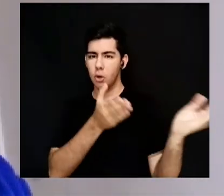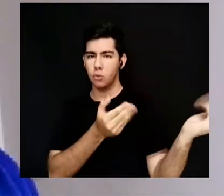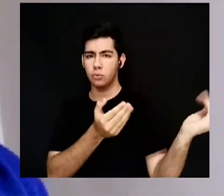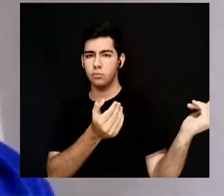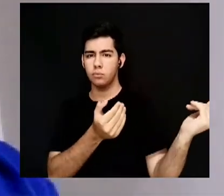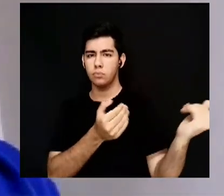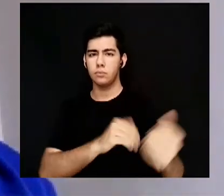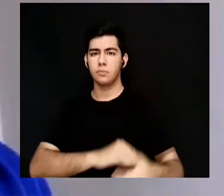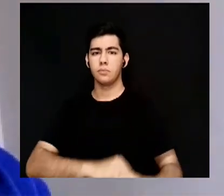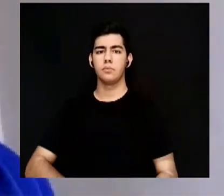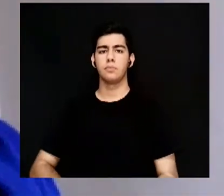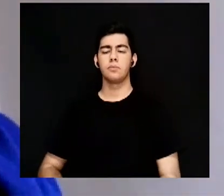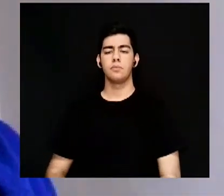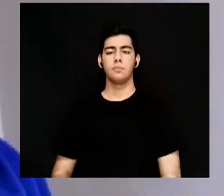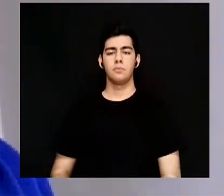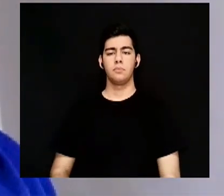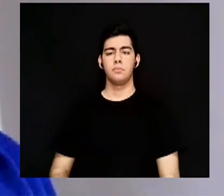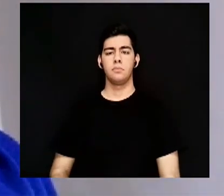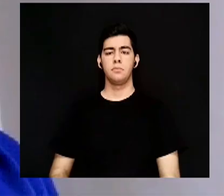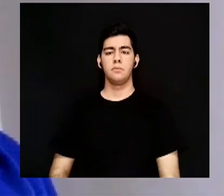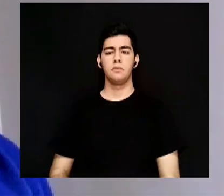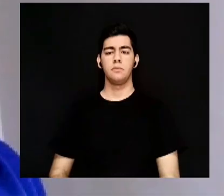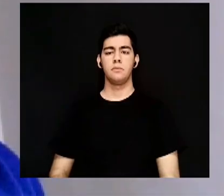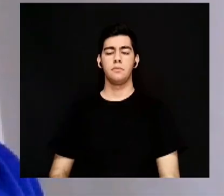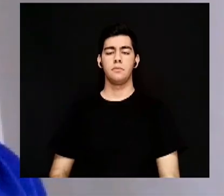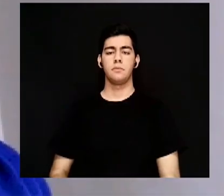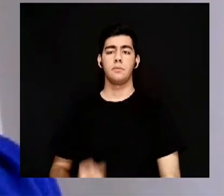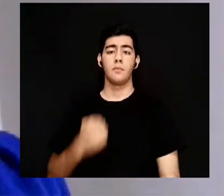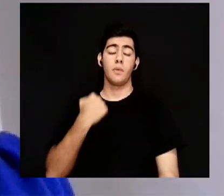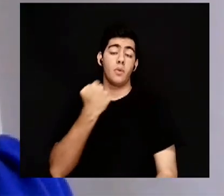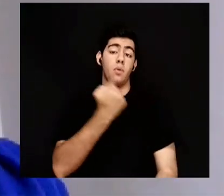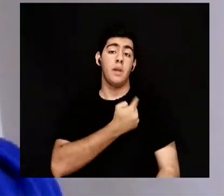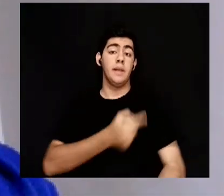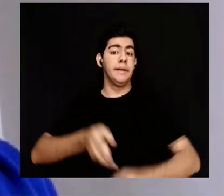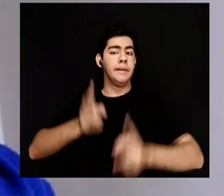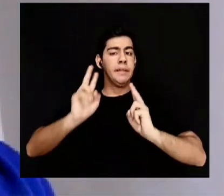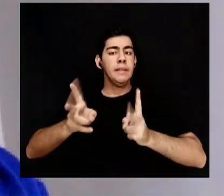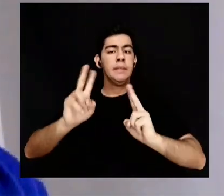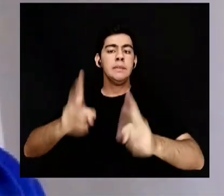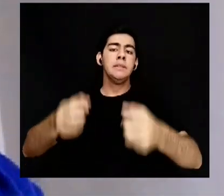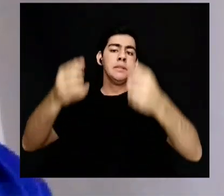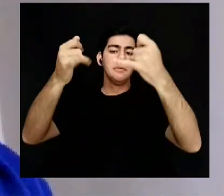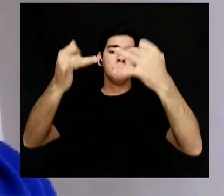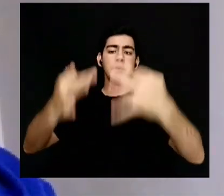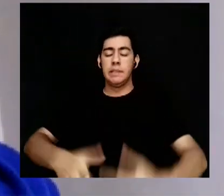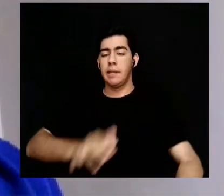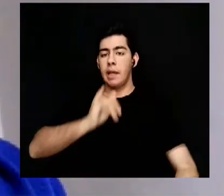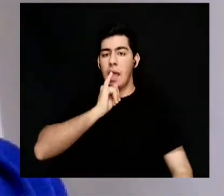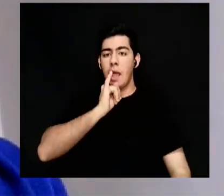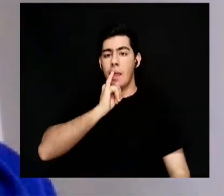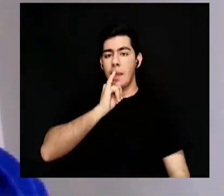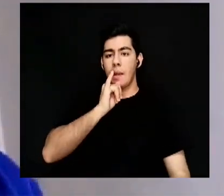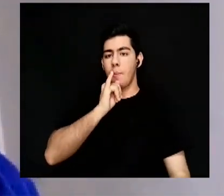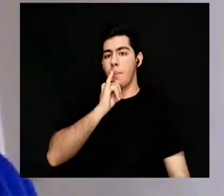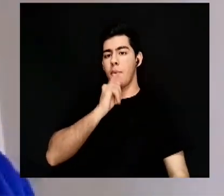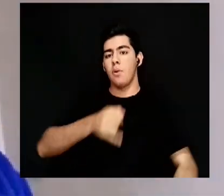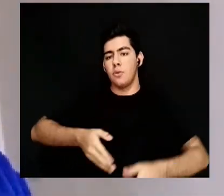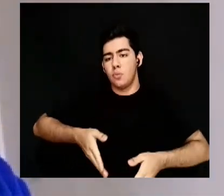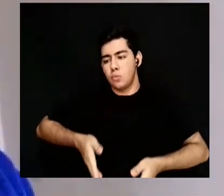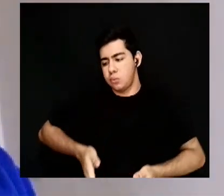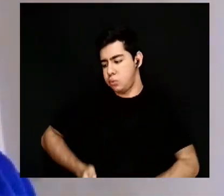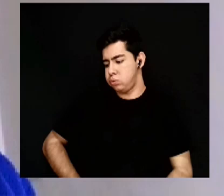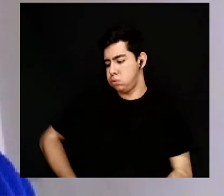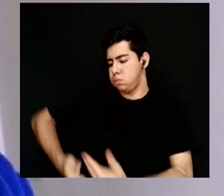gente fala muito dos primeiros dias de vida de uma criança, pelo menos até 2 anos de idade,